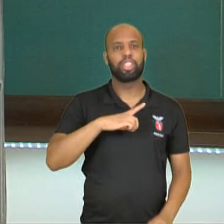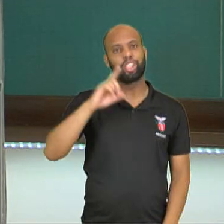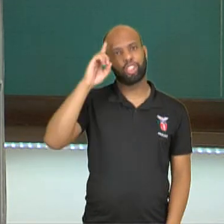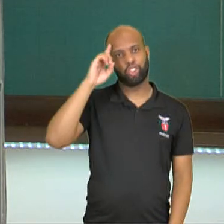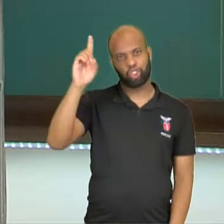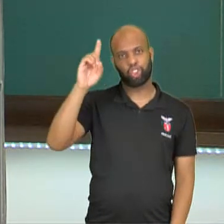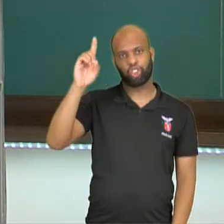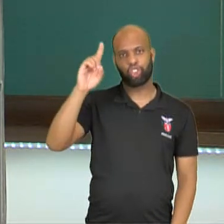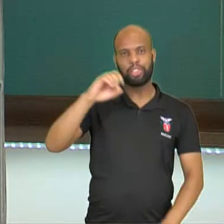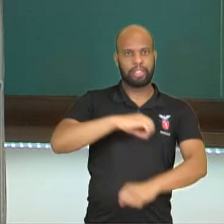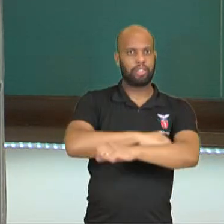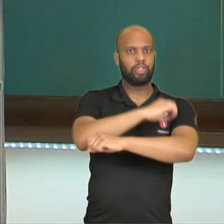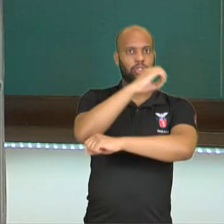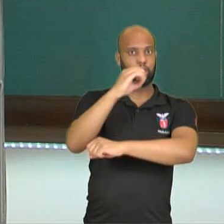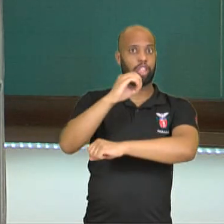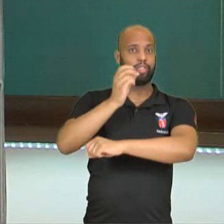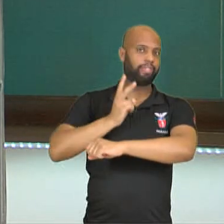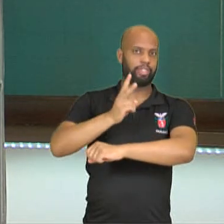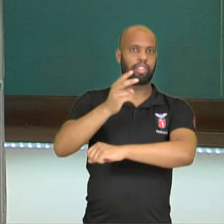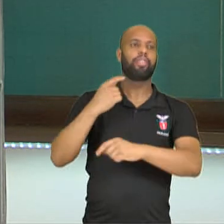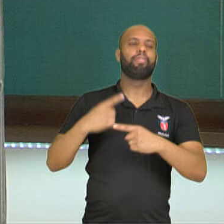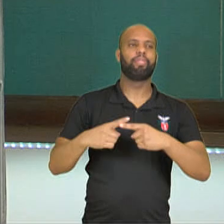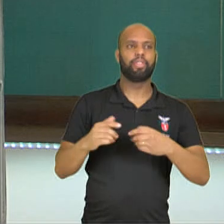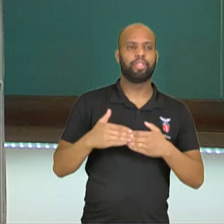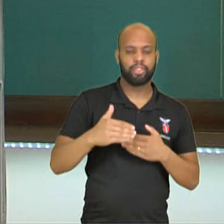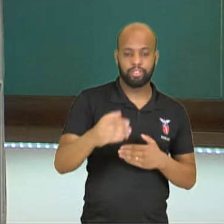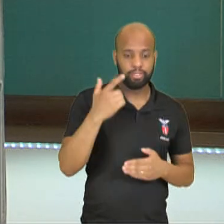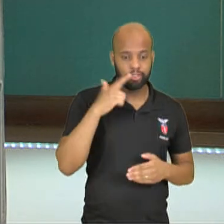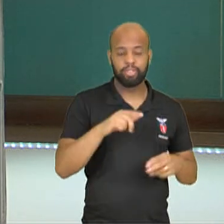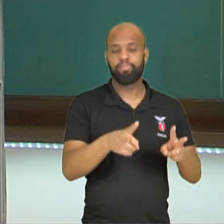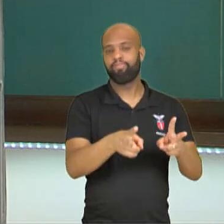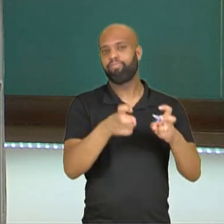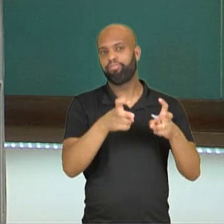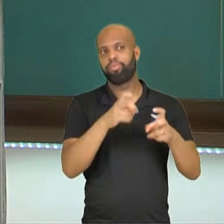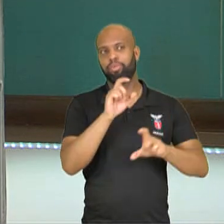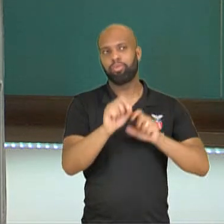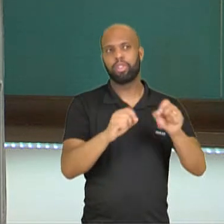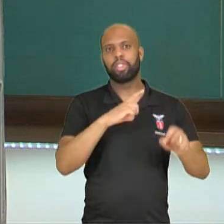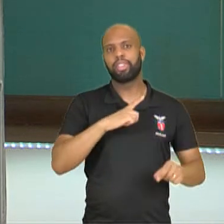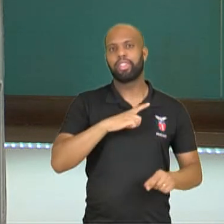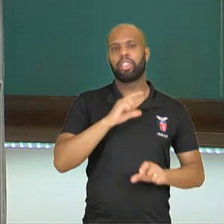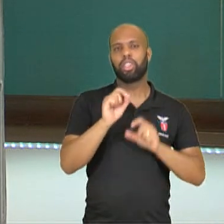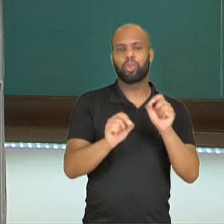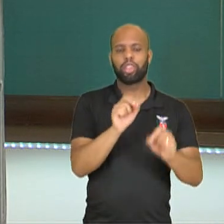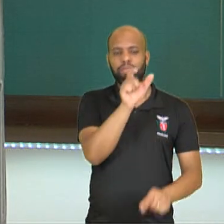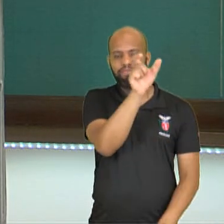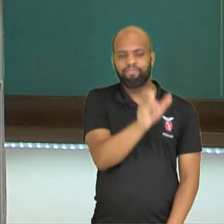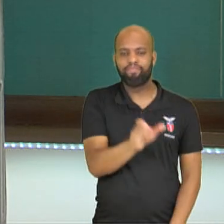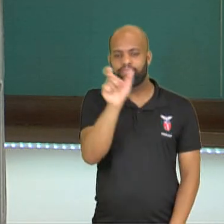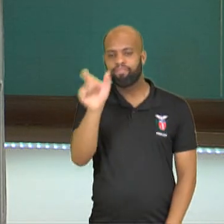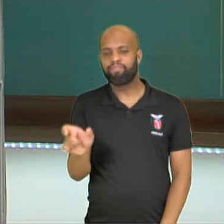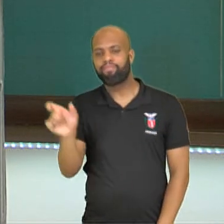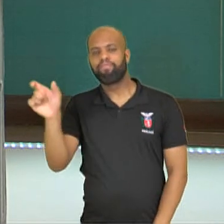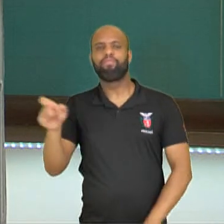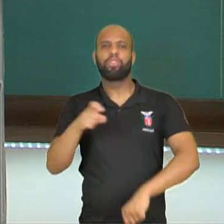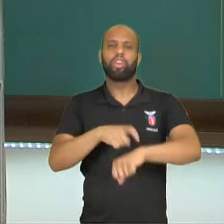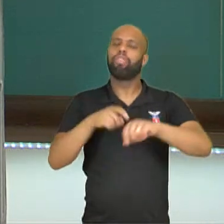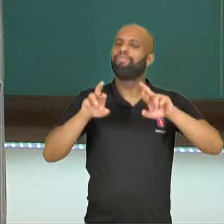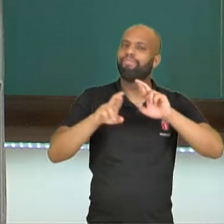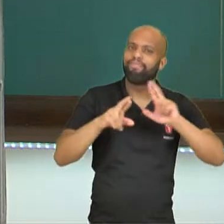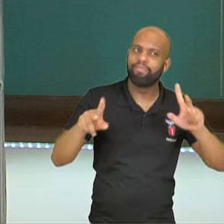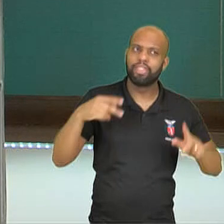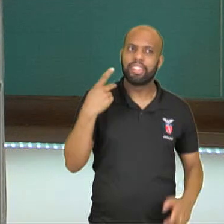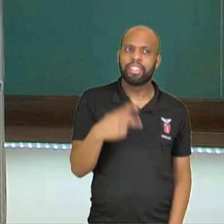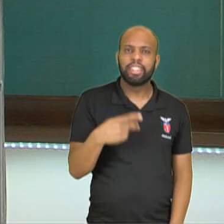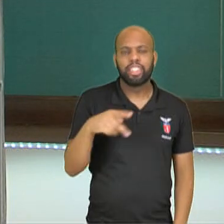dia. É bastante curioso porque é a partir daí que a gente consegue perceber os fusos horários no nosso cotidiano, os fusos